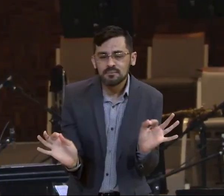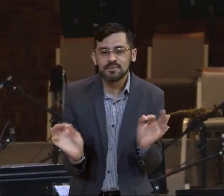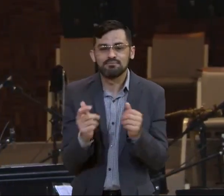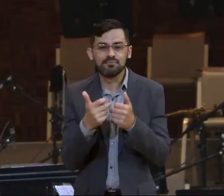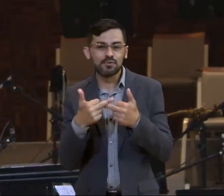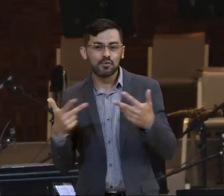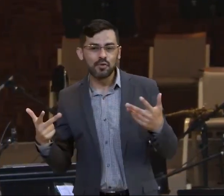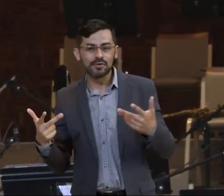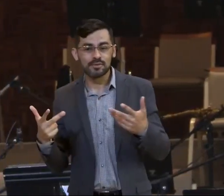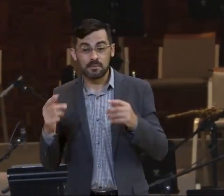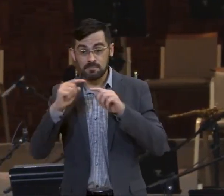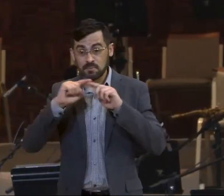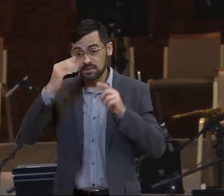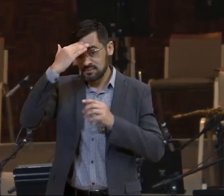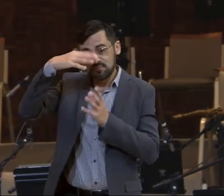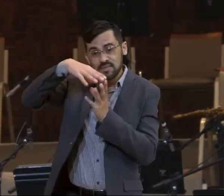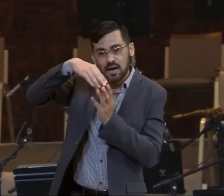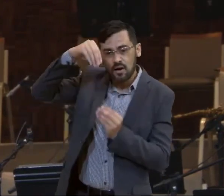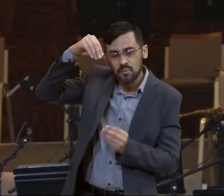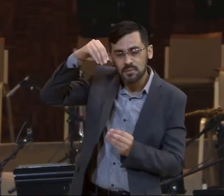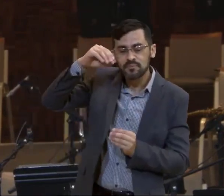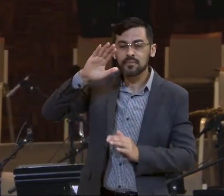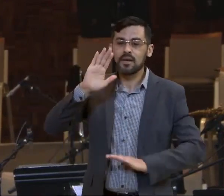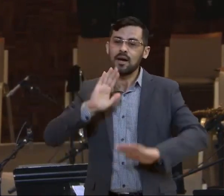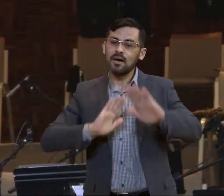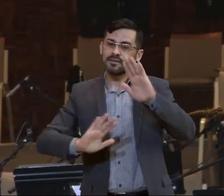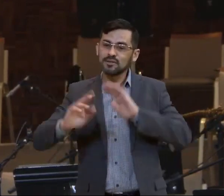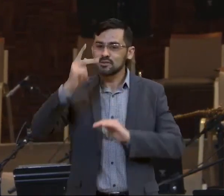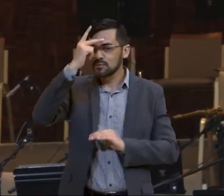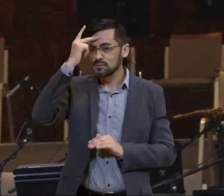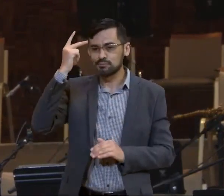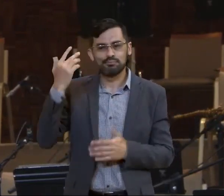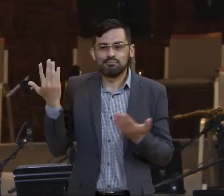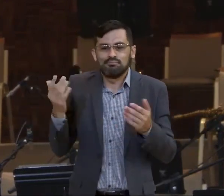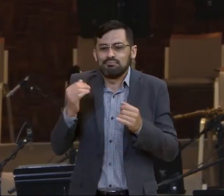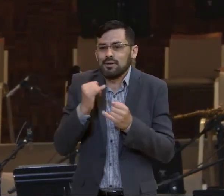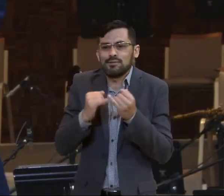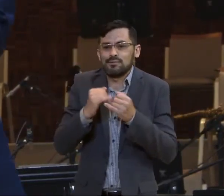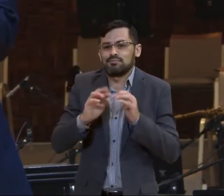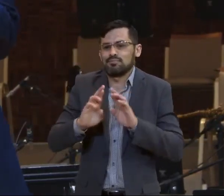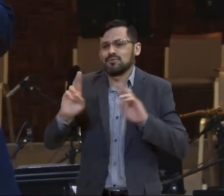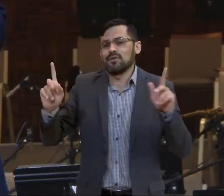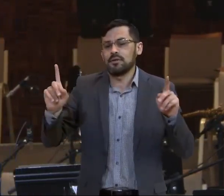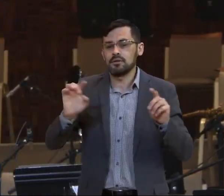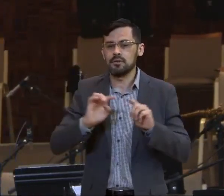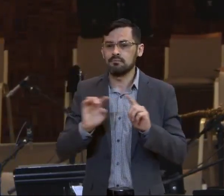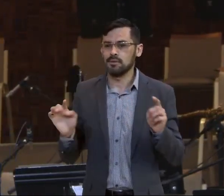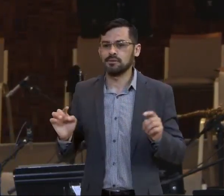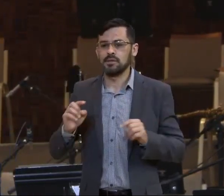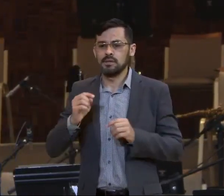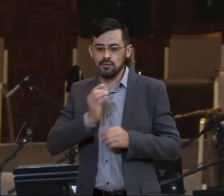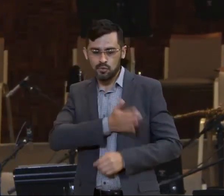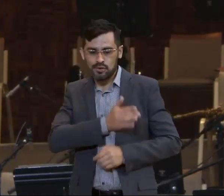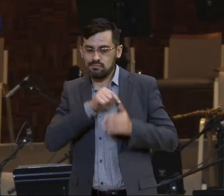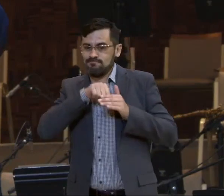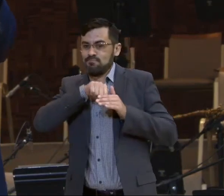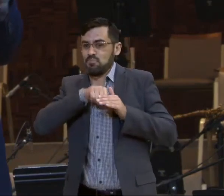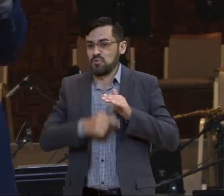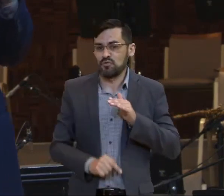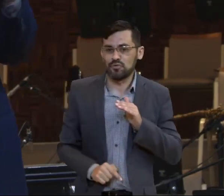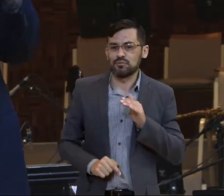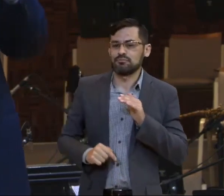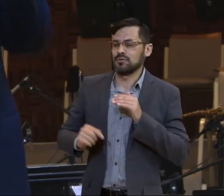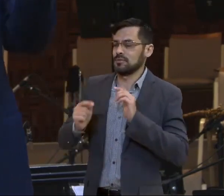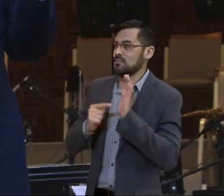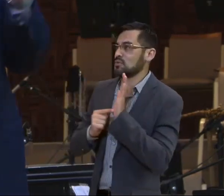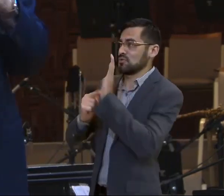alma. Alguns que parecem sem sentido, mas que têm muita profundidade. Eu